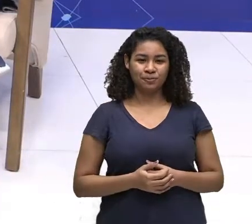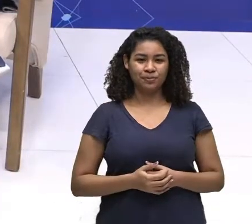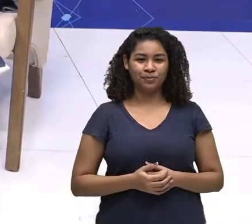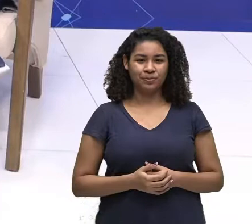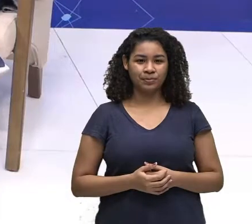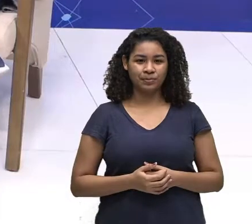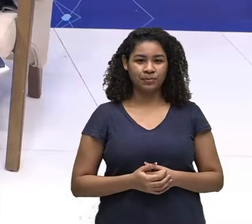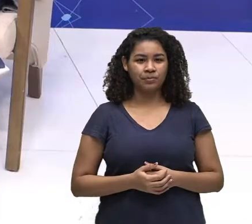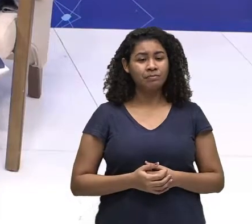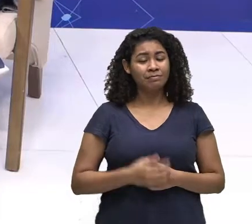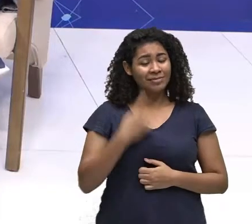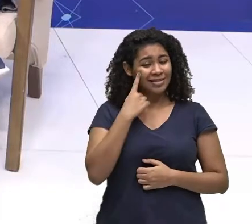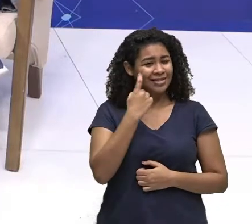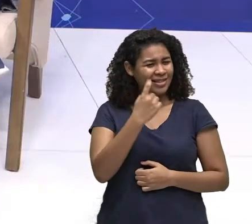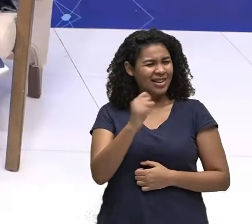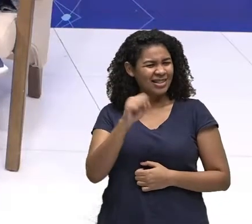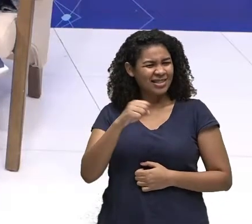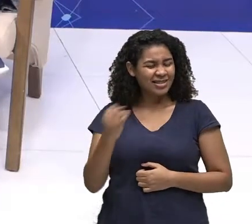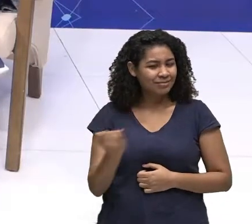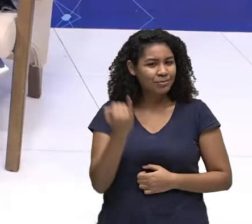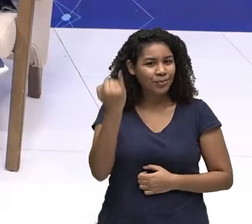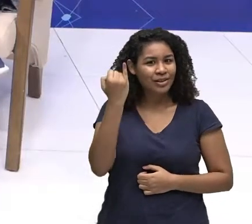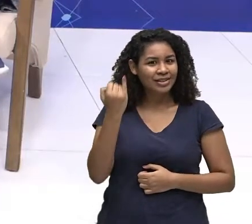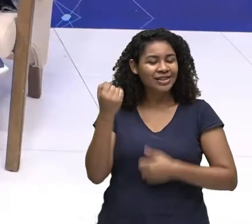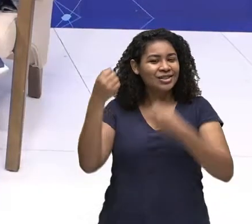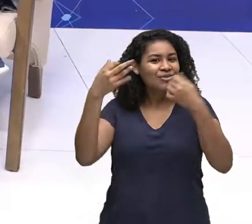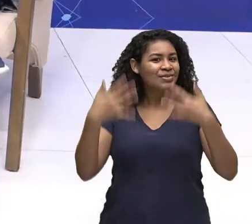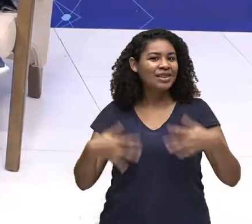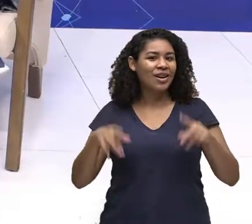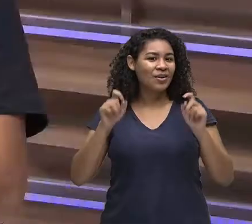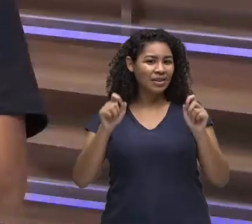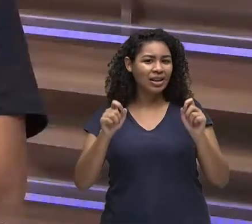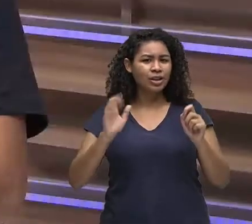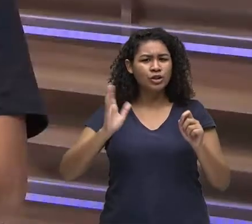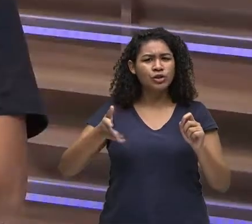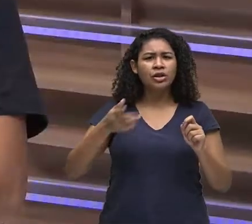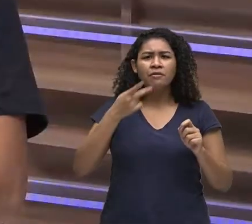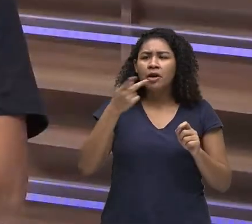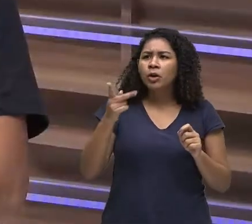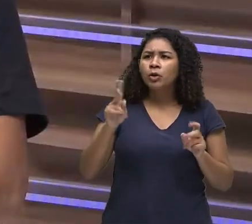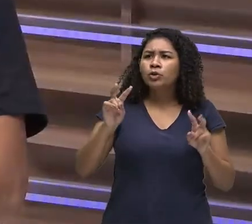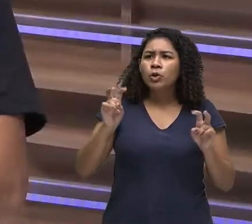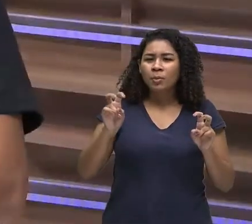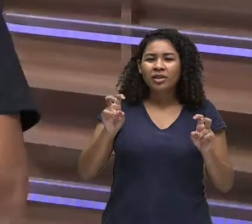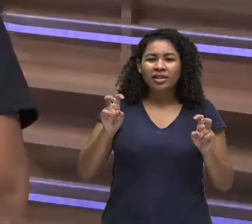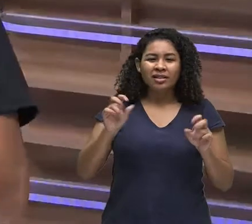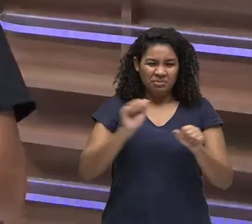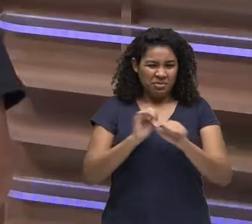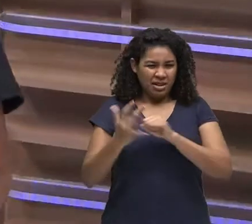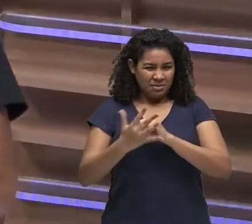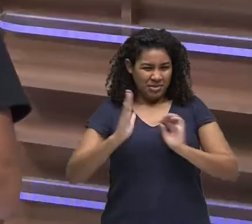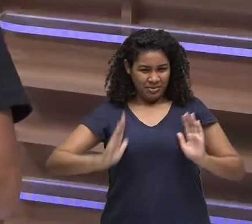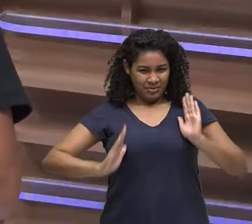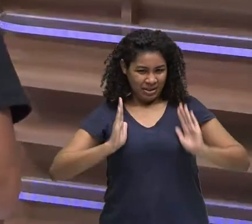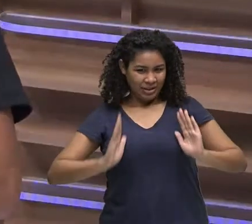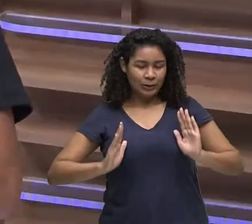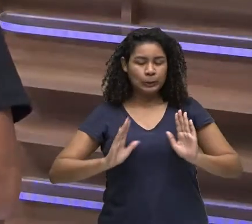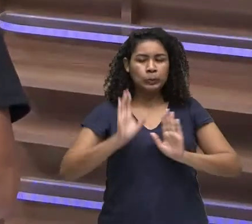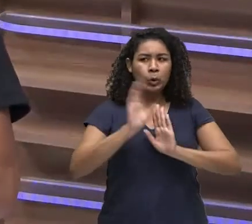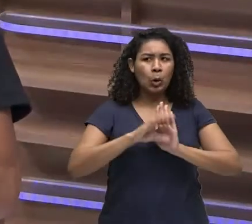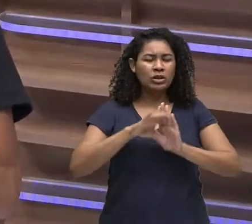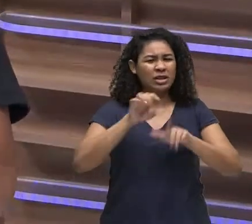é interessante, importante frisar. Falou-se muito durante essa pandemia, um conceito que foi